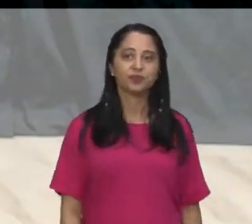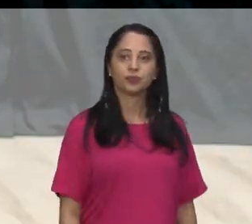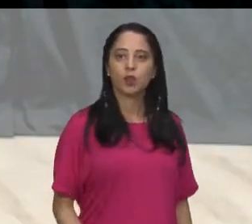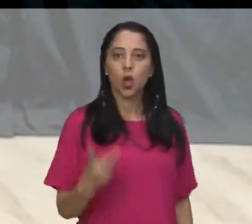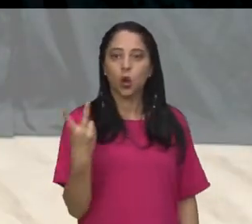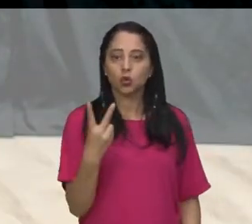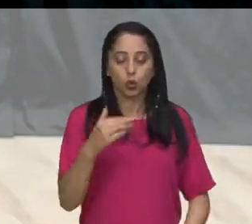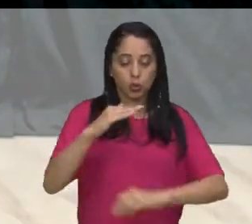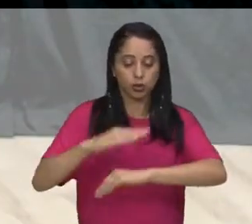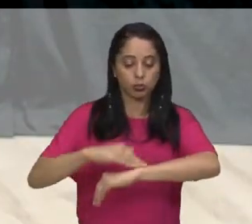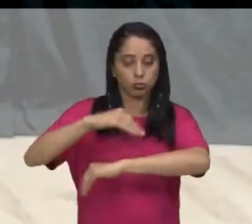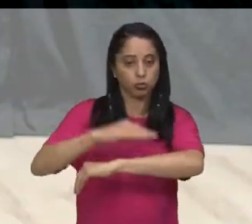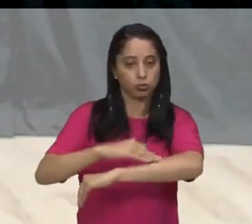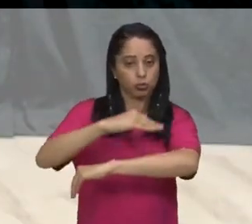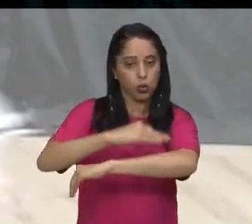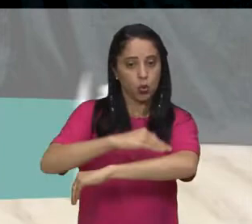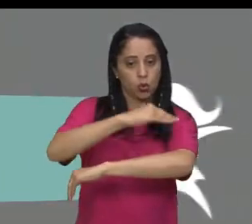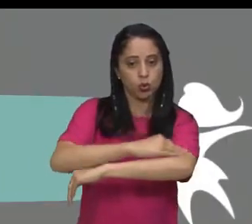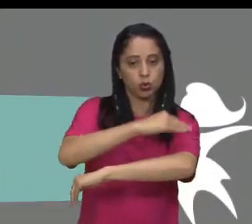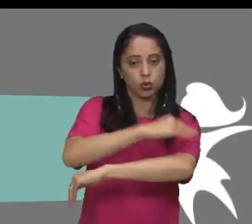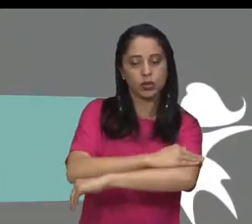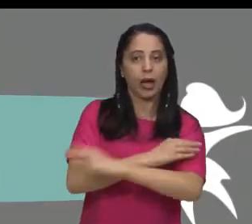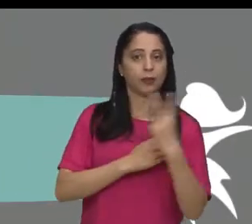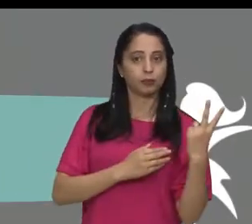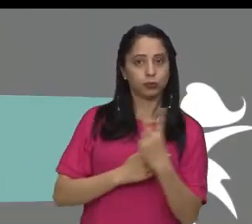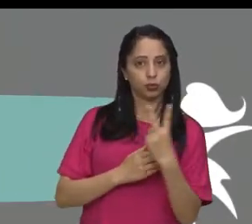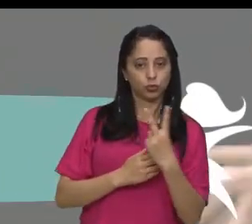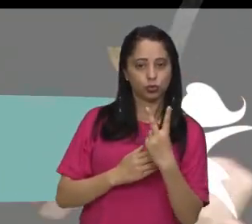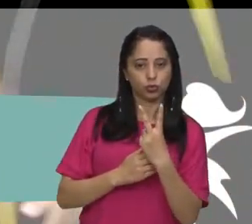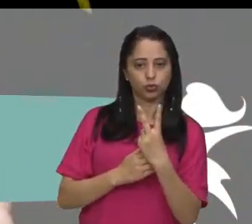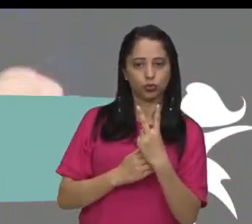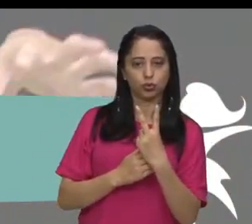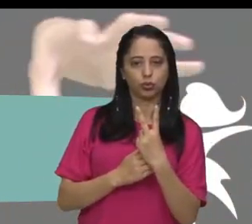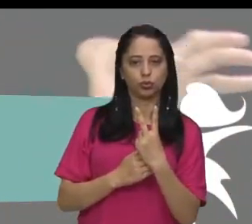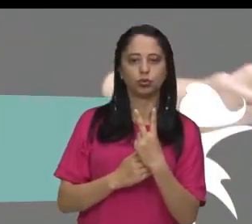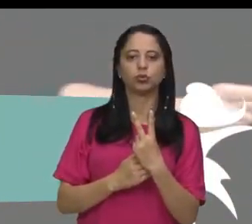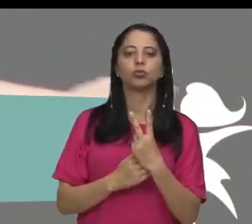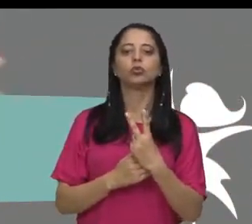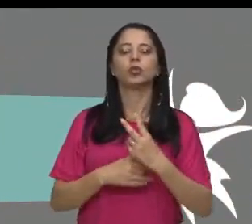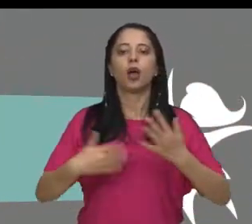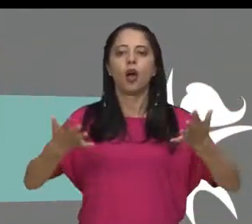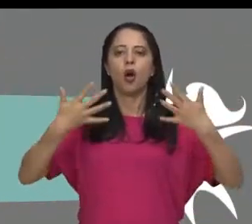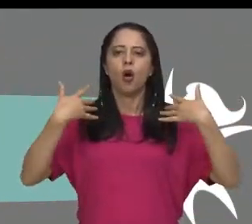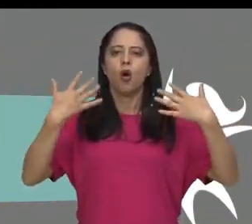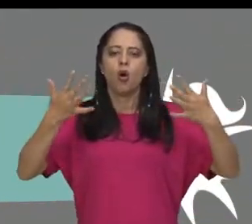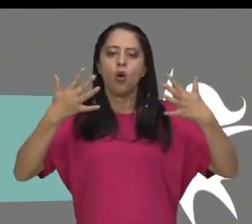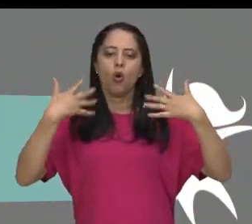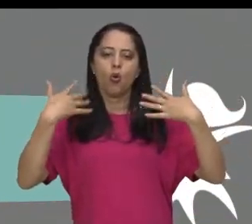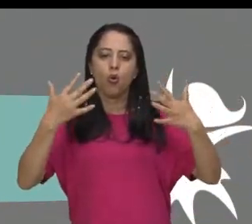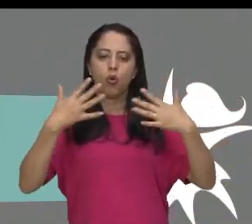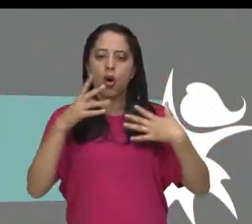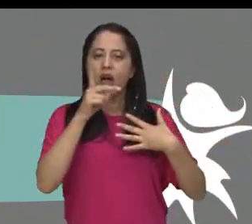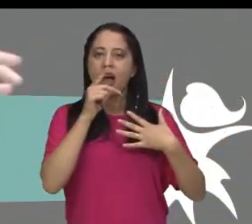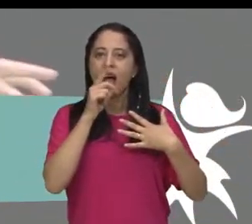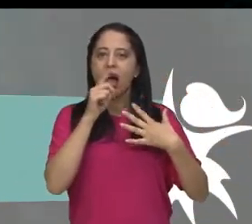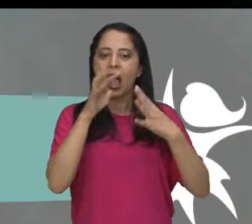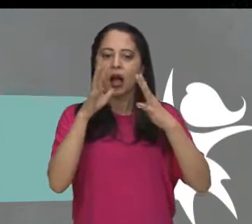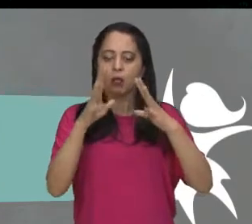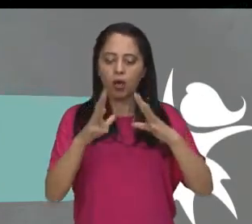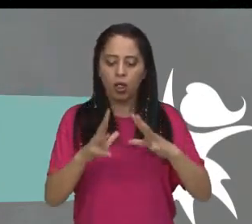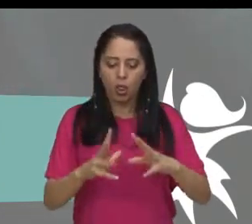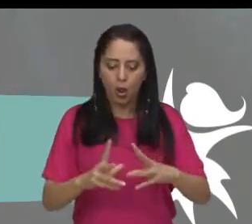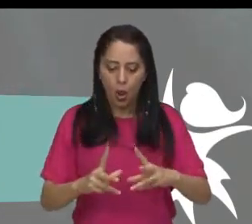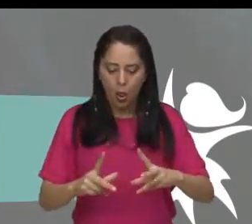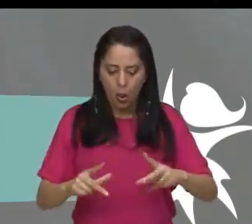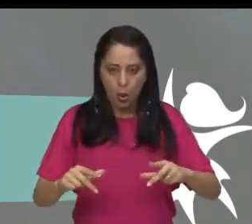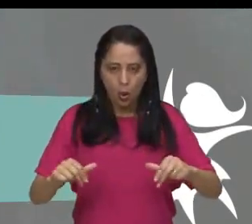Dois sapos viveram em um pântano, até que um verão muito violento secou toda a água.